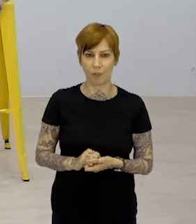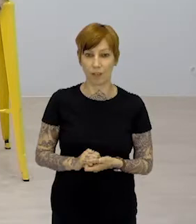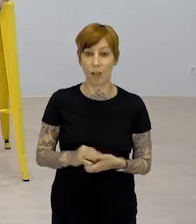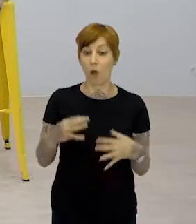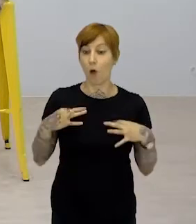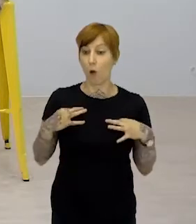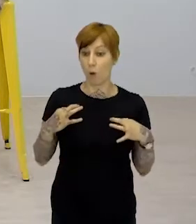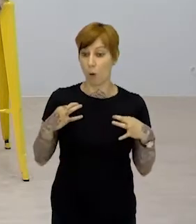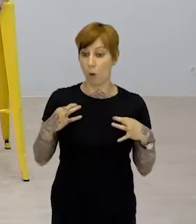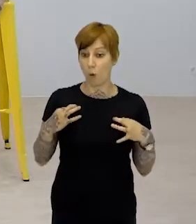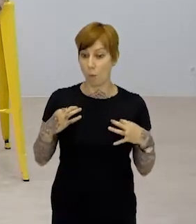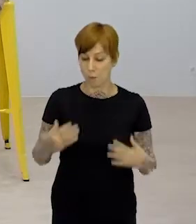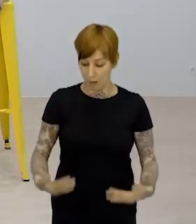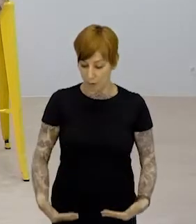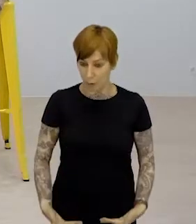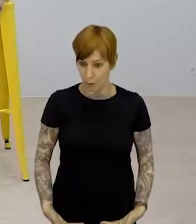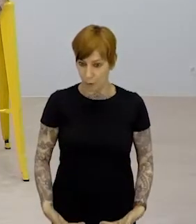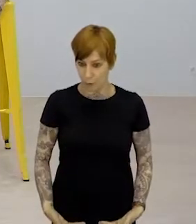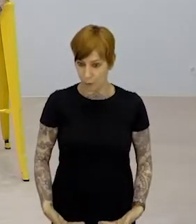roupa curta.